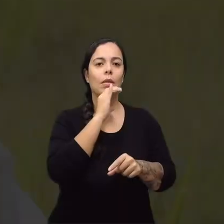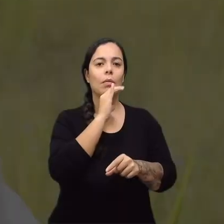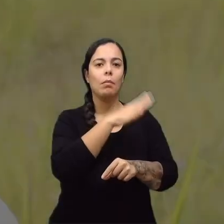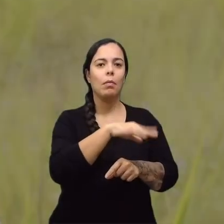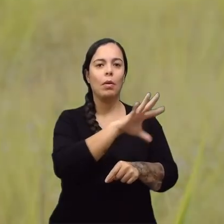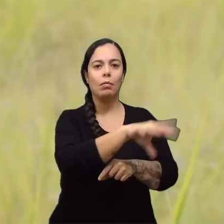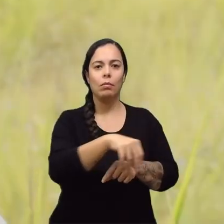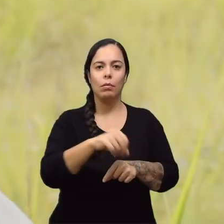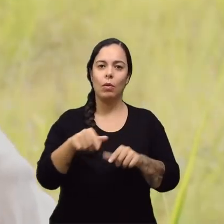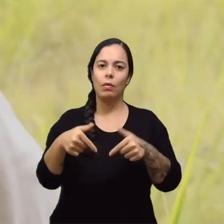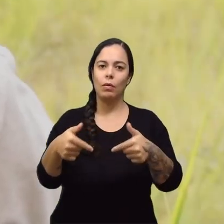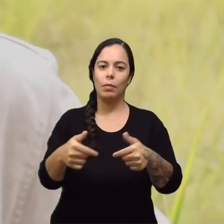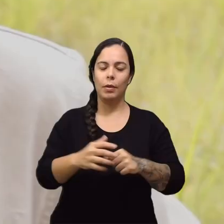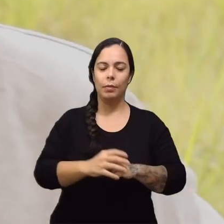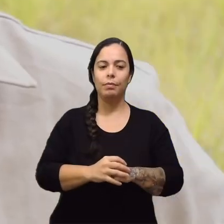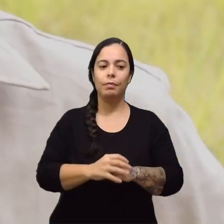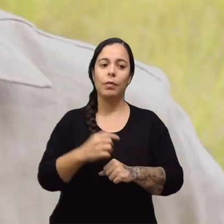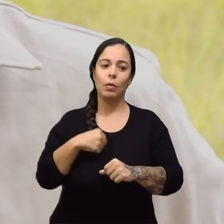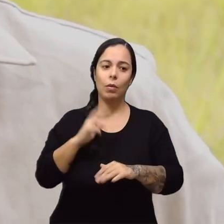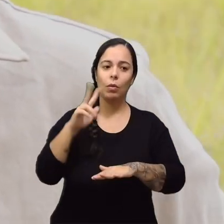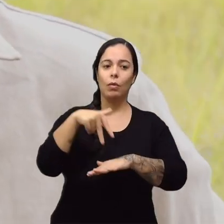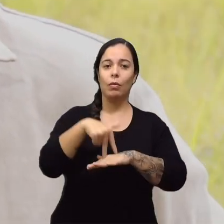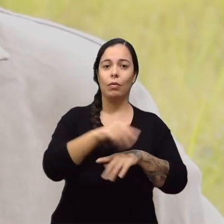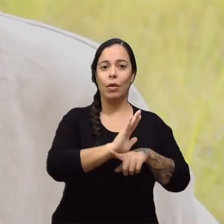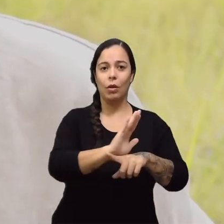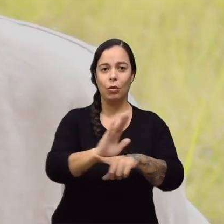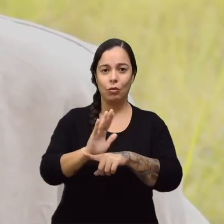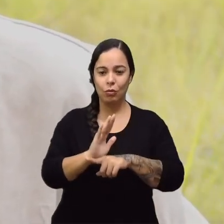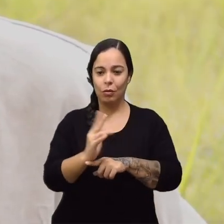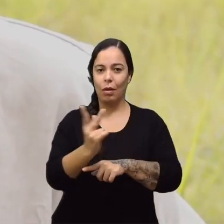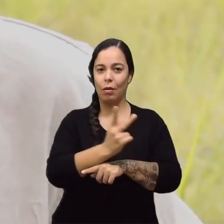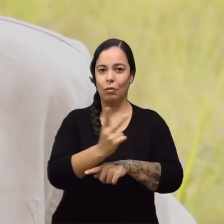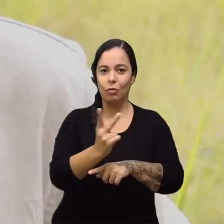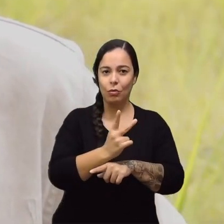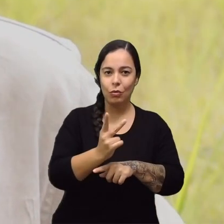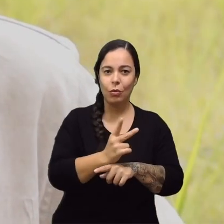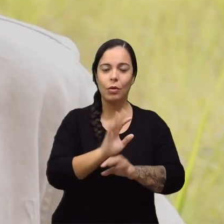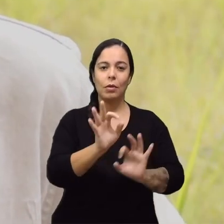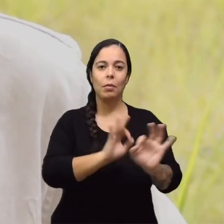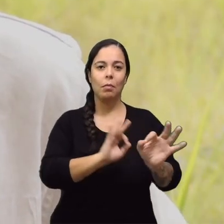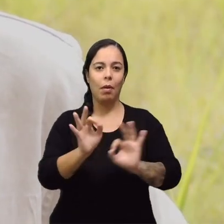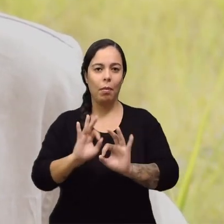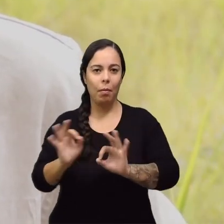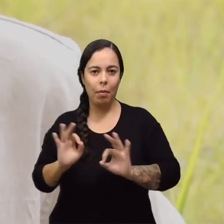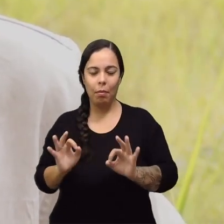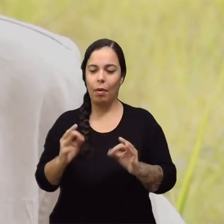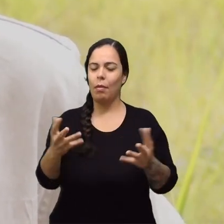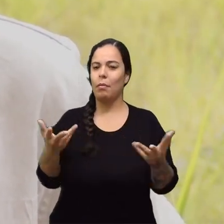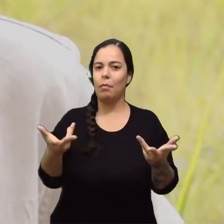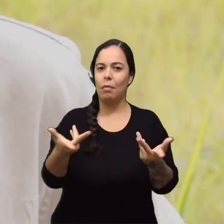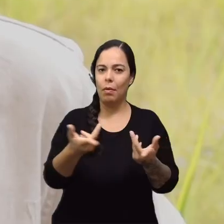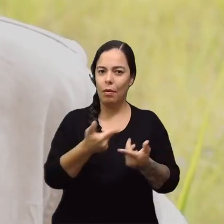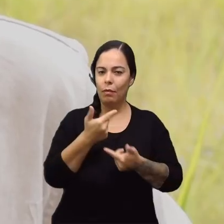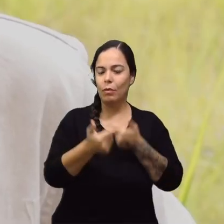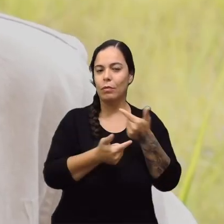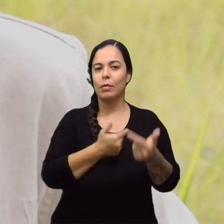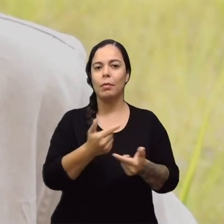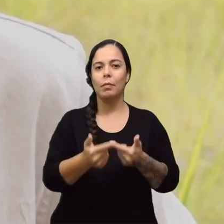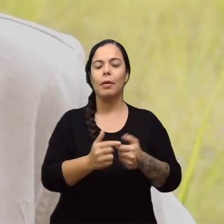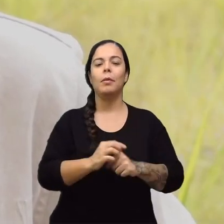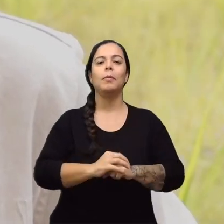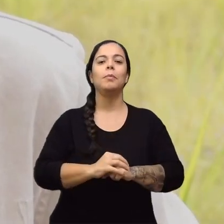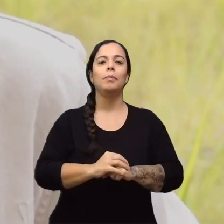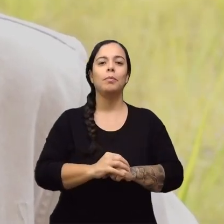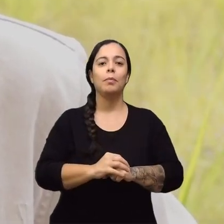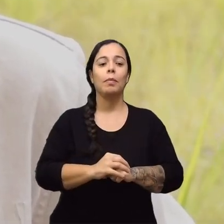Vem ajudar a Michelle e o Anderson, nessa empreitada aqui sensacional, no estudo